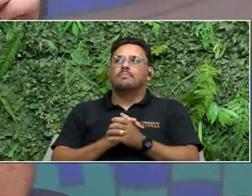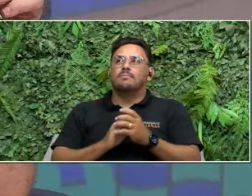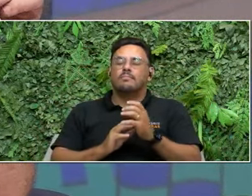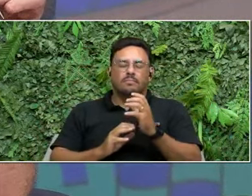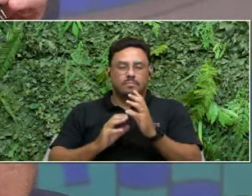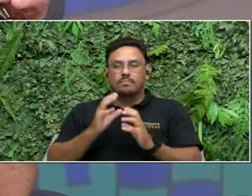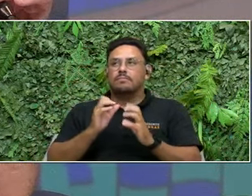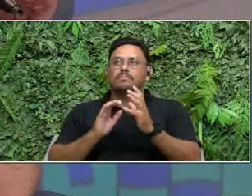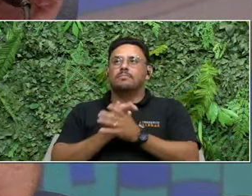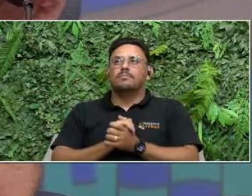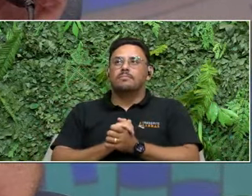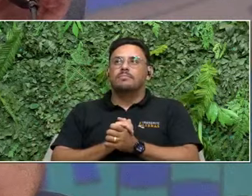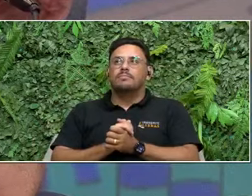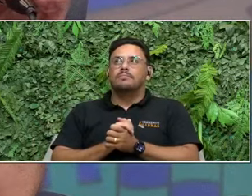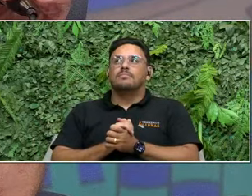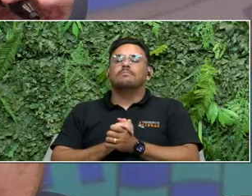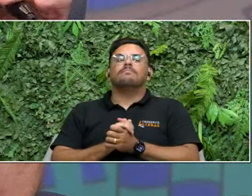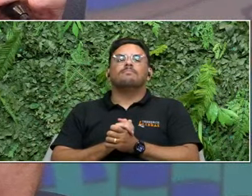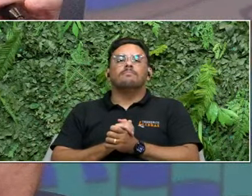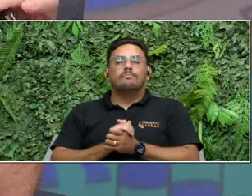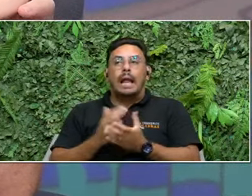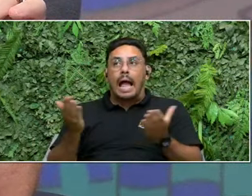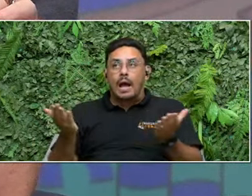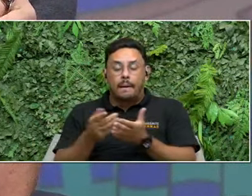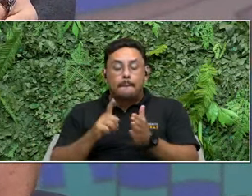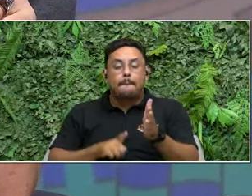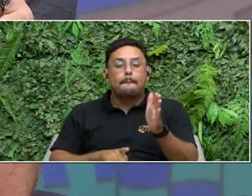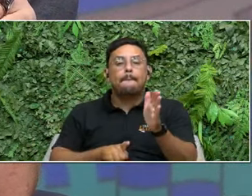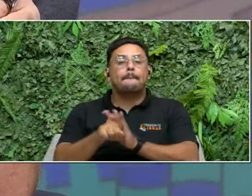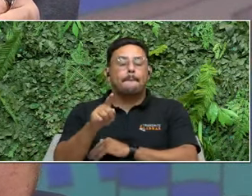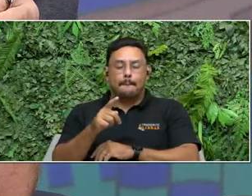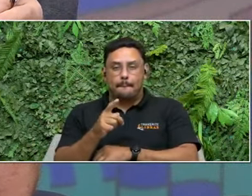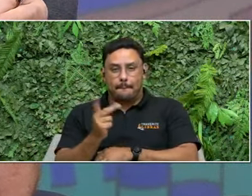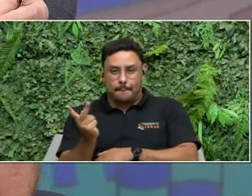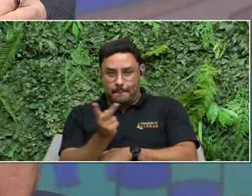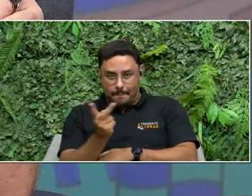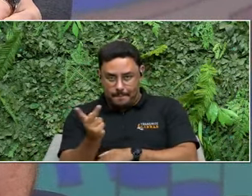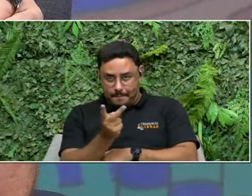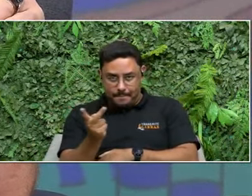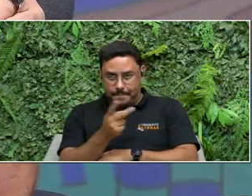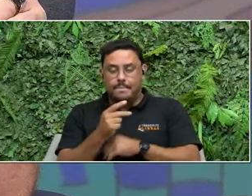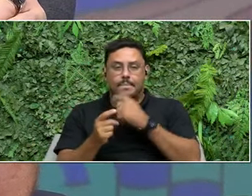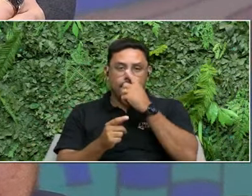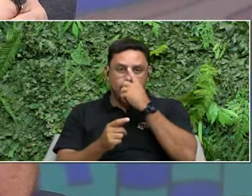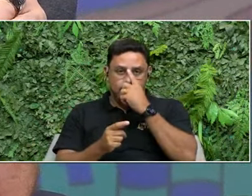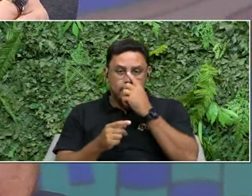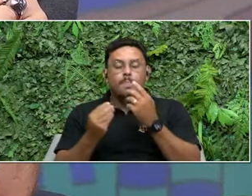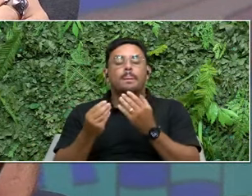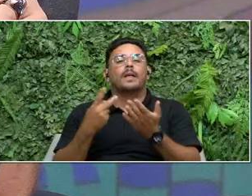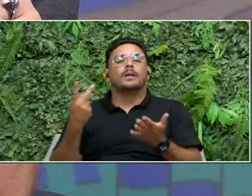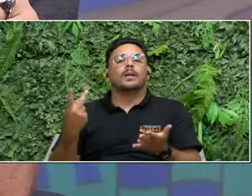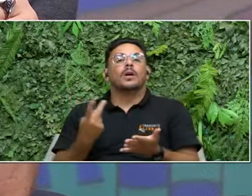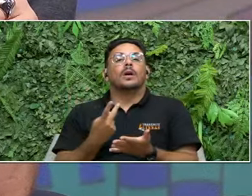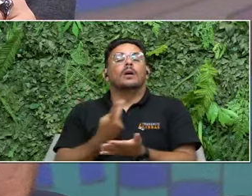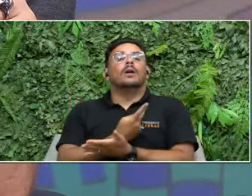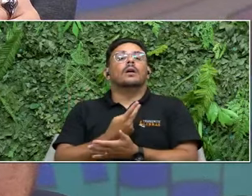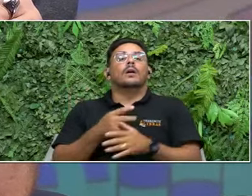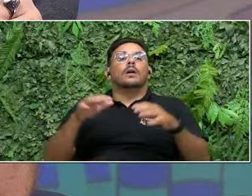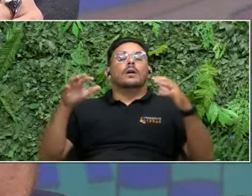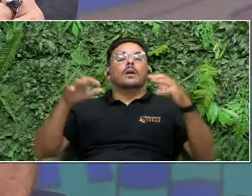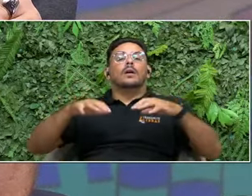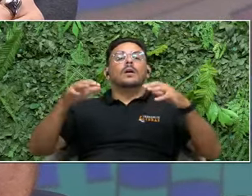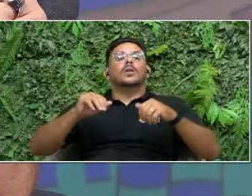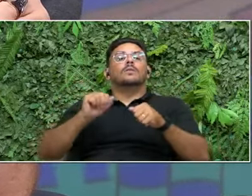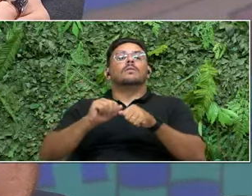tá eh agora eu quero perguntar para vocês dois o que que a chuva vai fazer